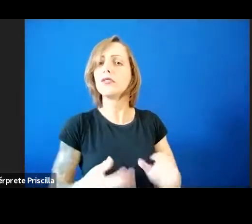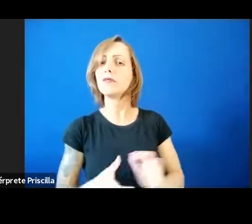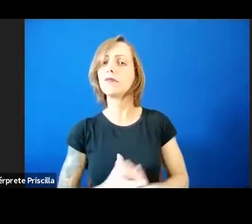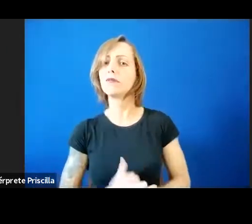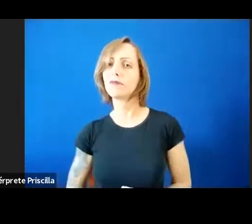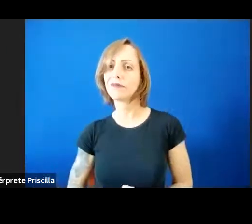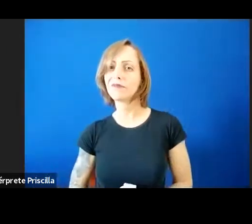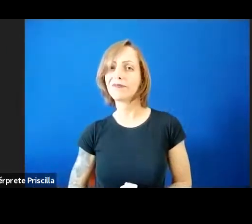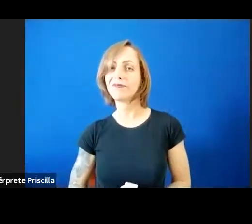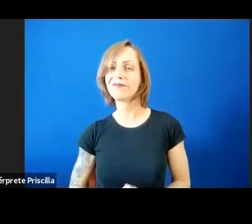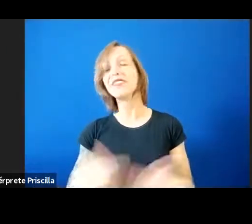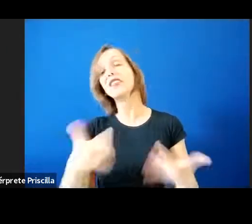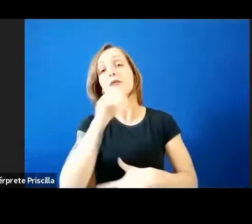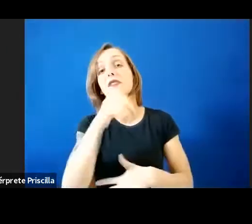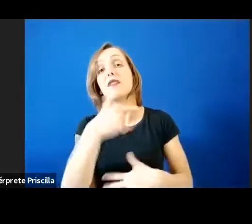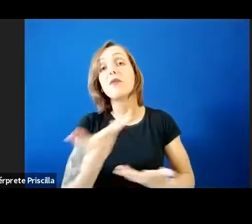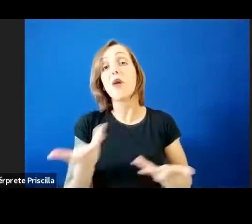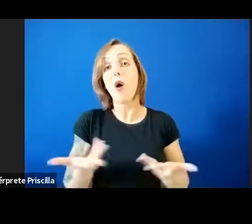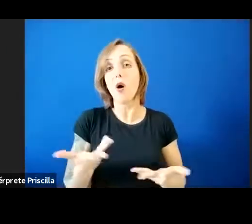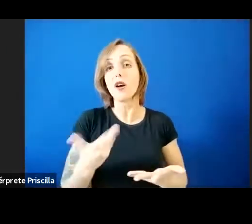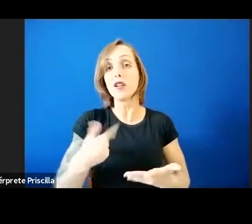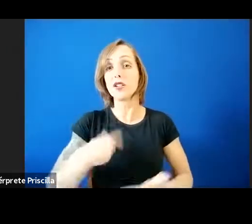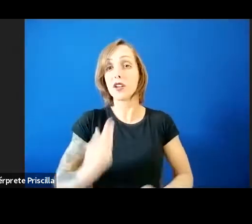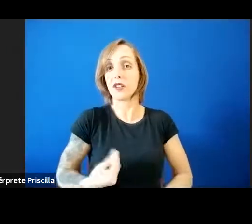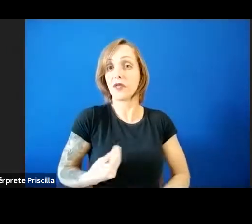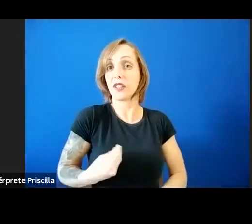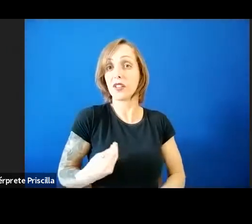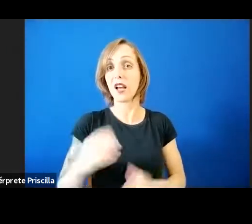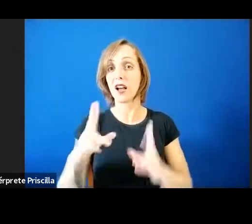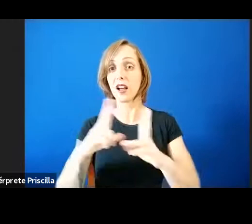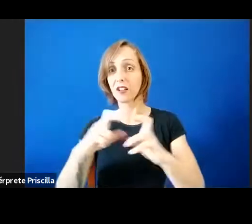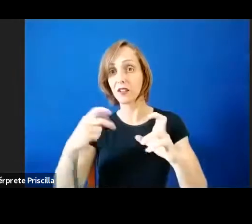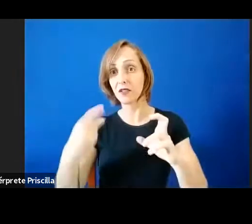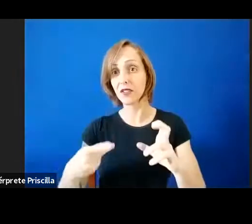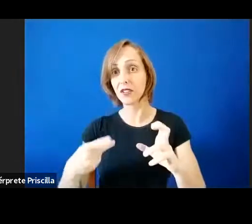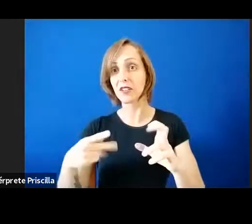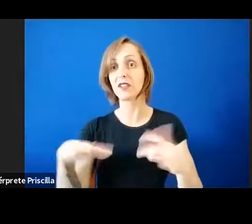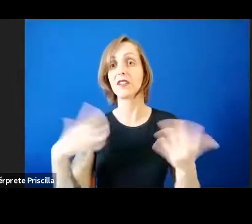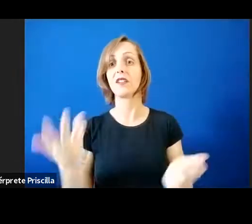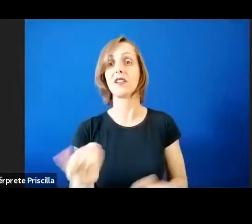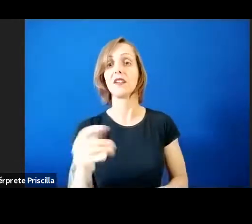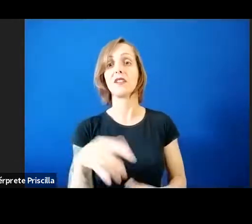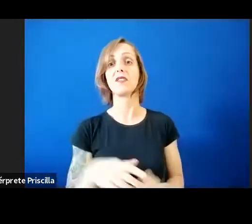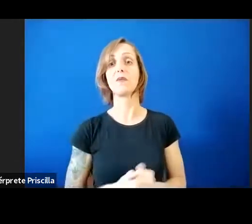em Florianópolis, na floresta do bioma Mata Atlântica, né?